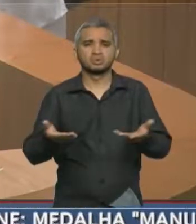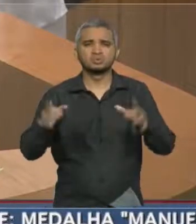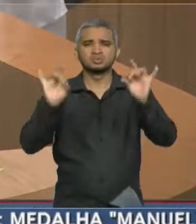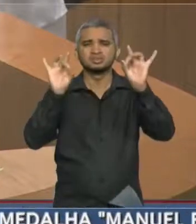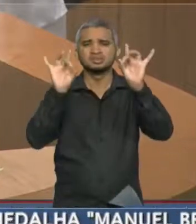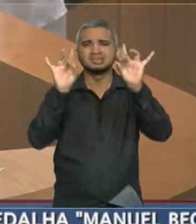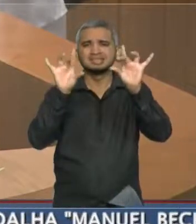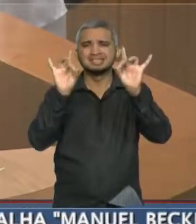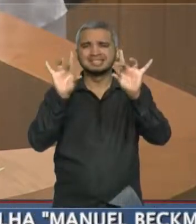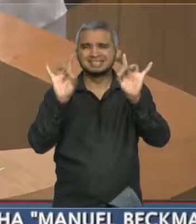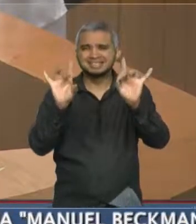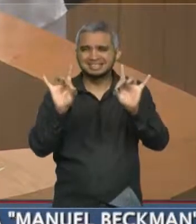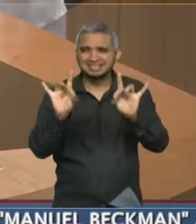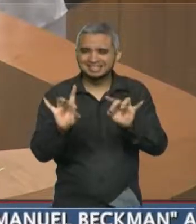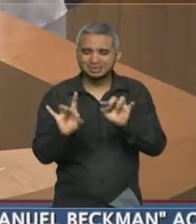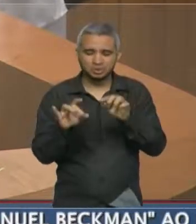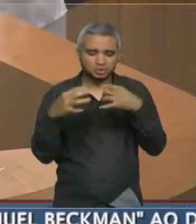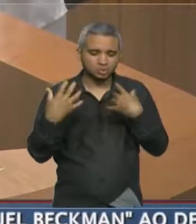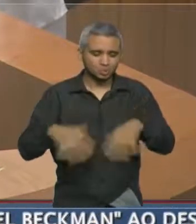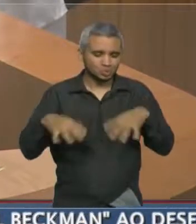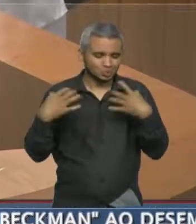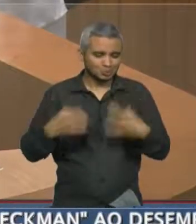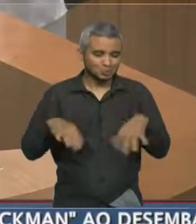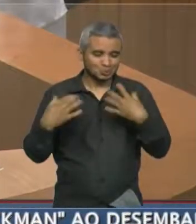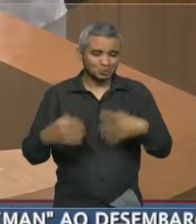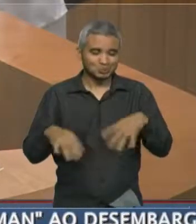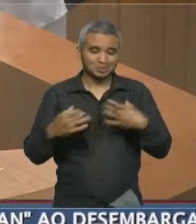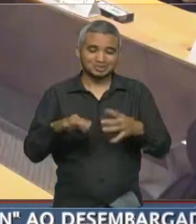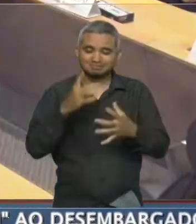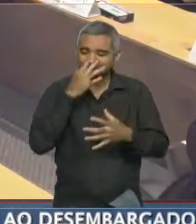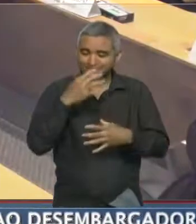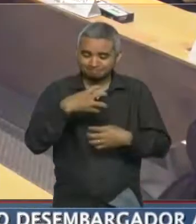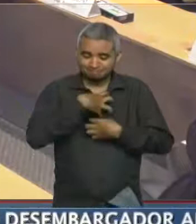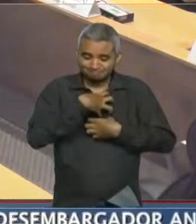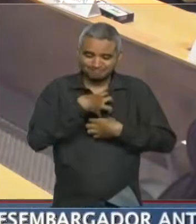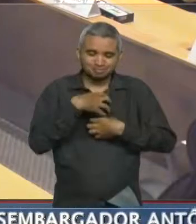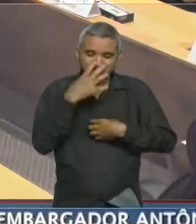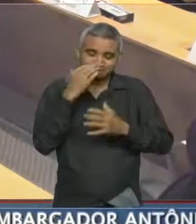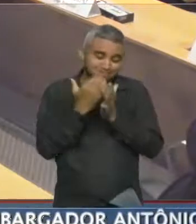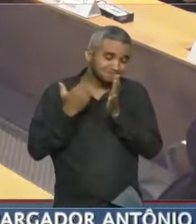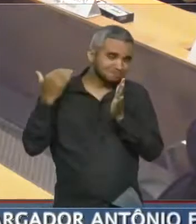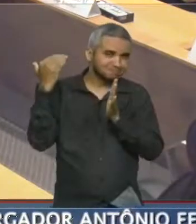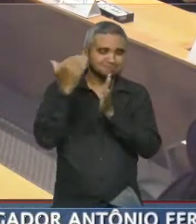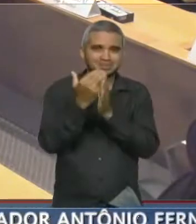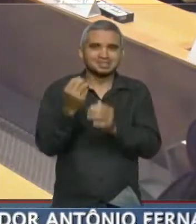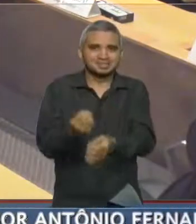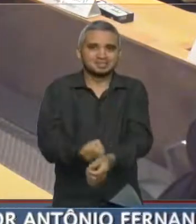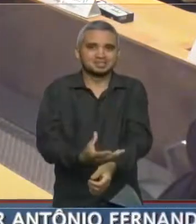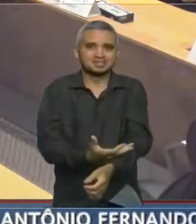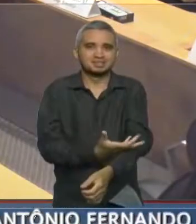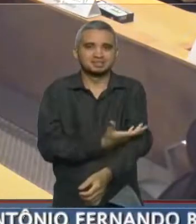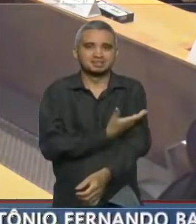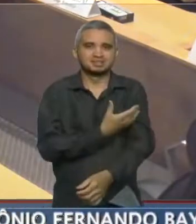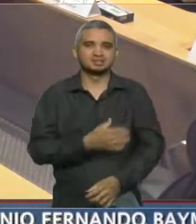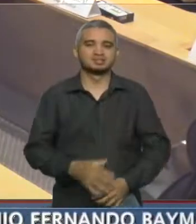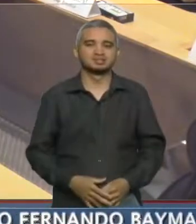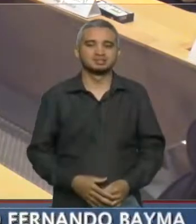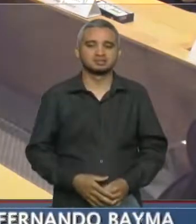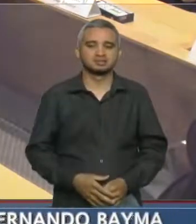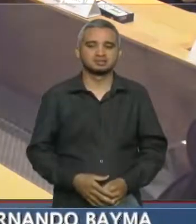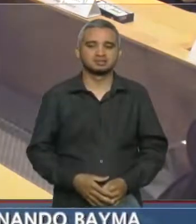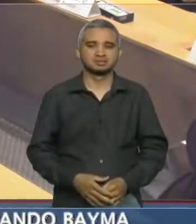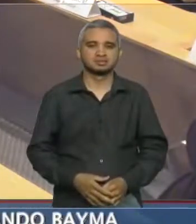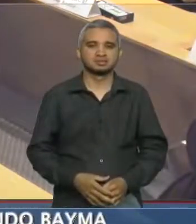muito mais ainda. Veja os senhores e a senhora que aqui estão, que